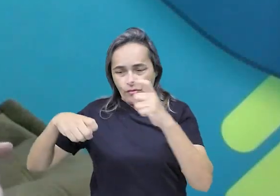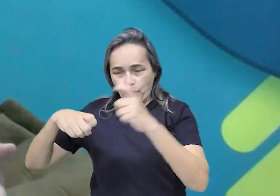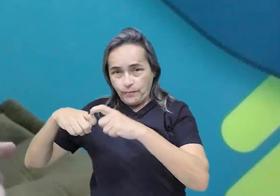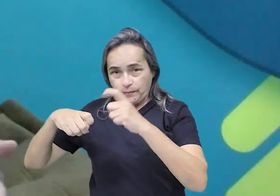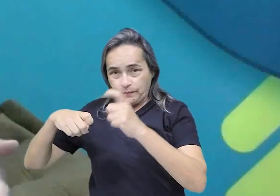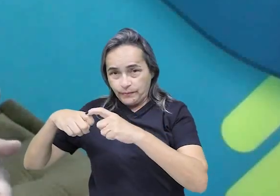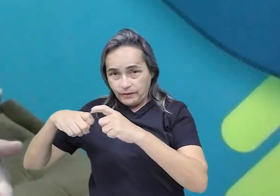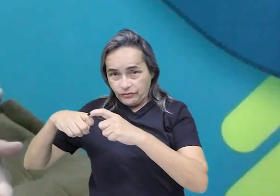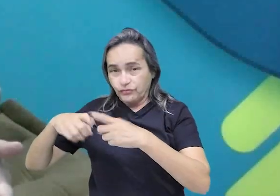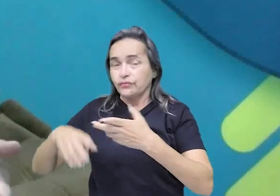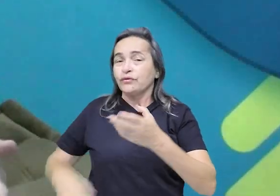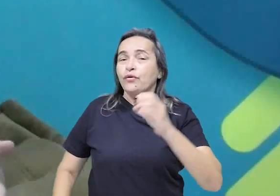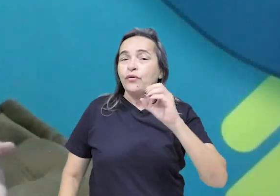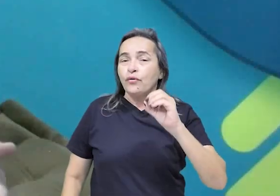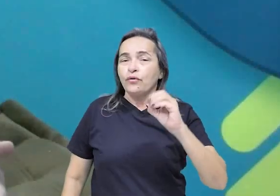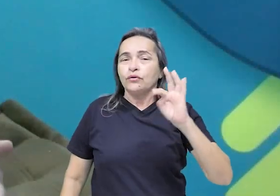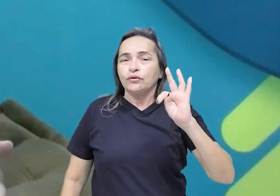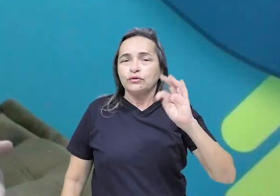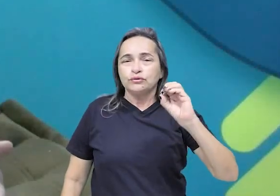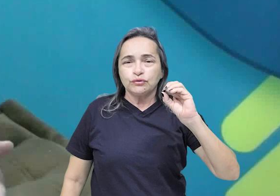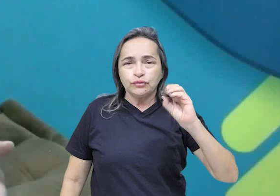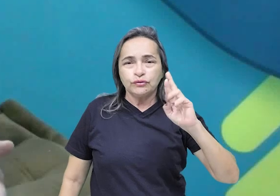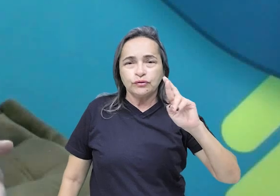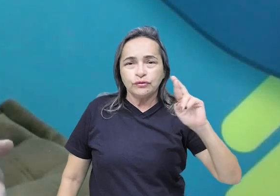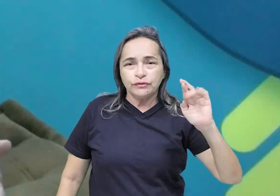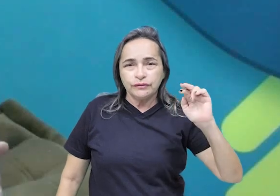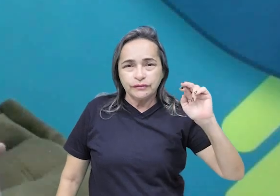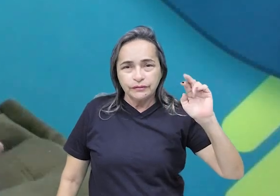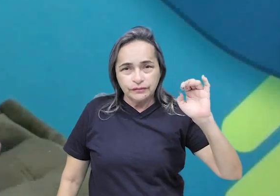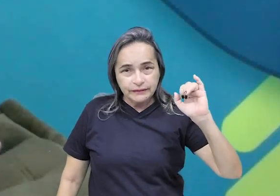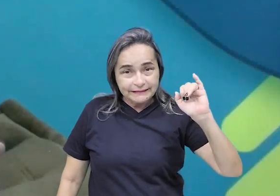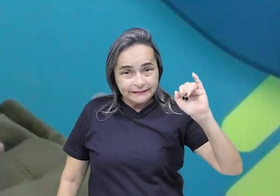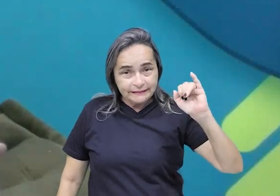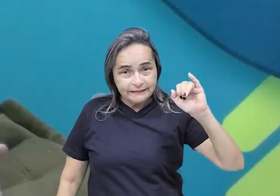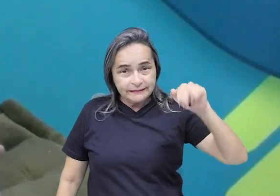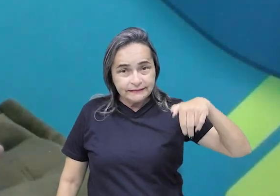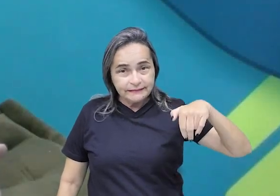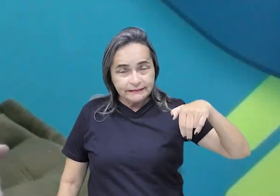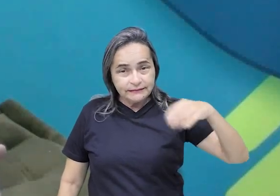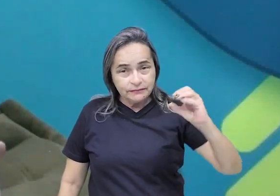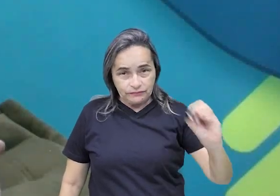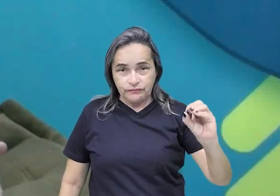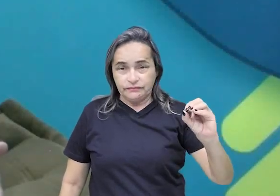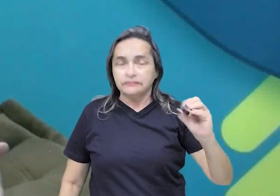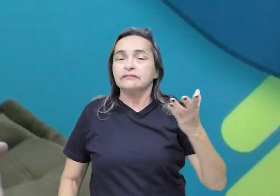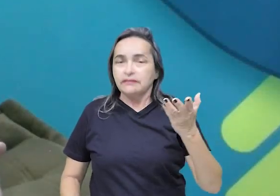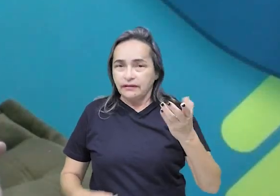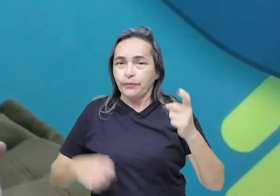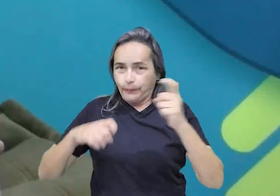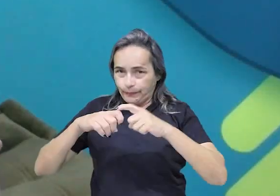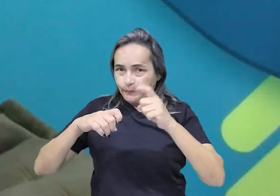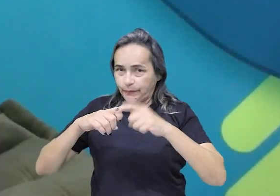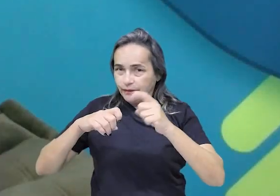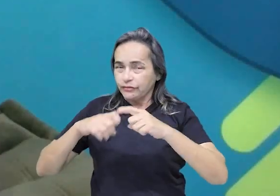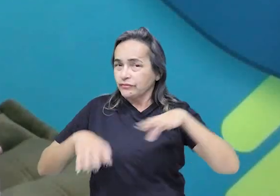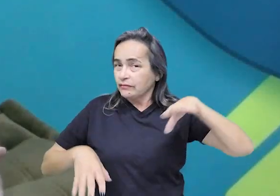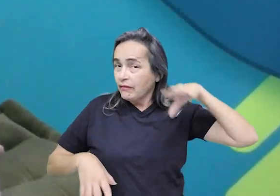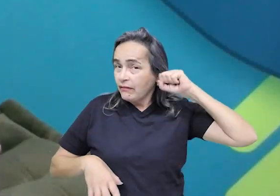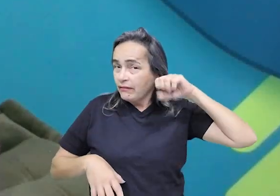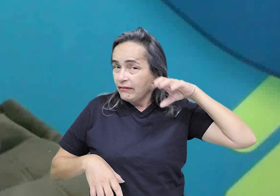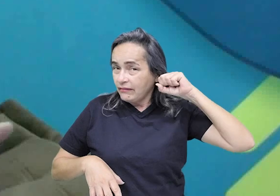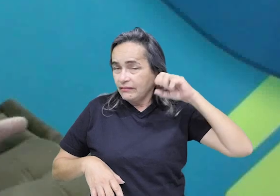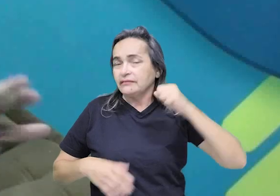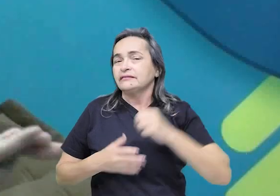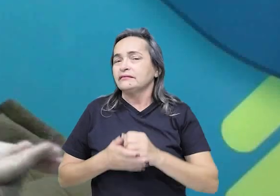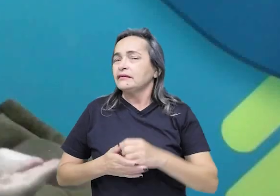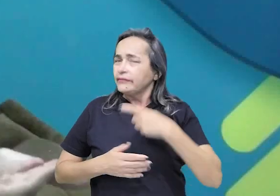médico responsável pela saúde da audição, né? O especialista médico responsável pela saúde da audição.